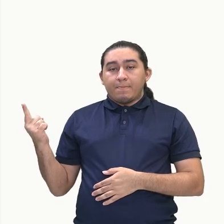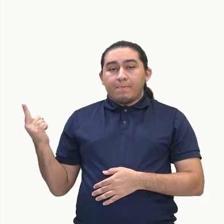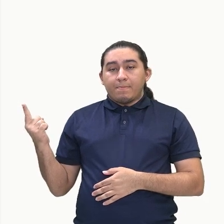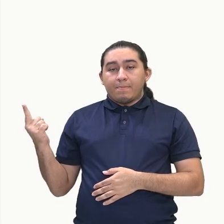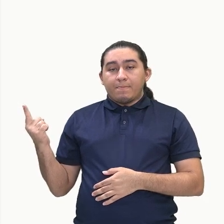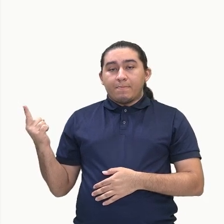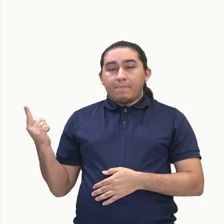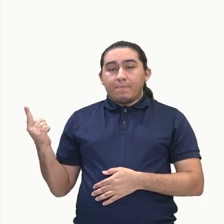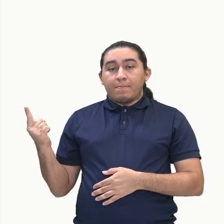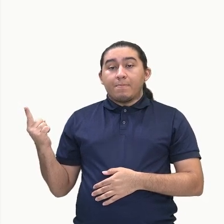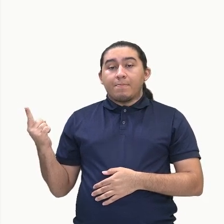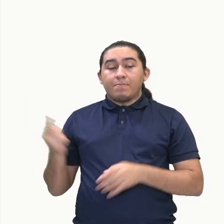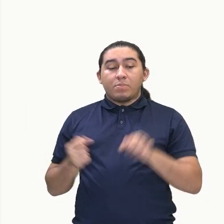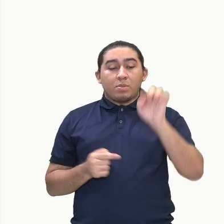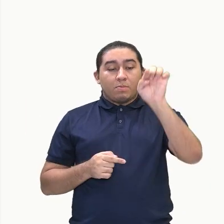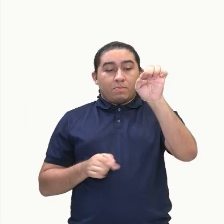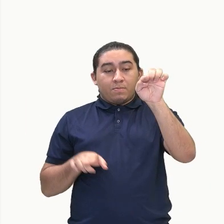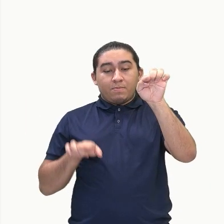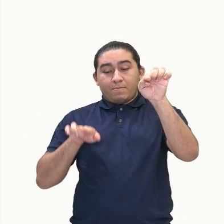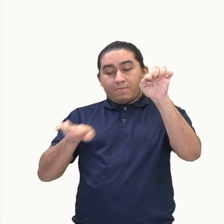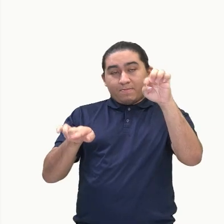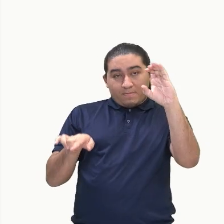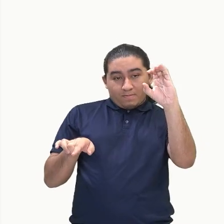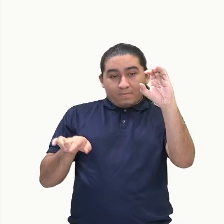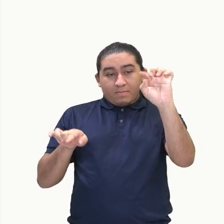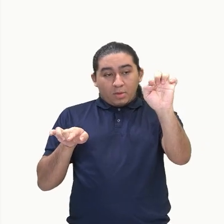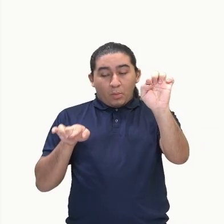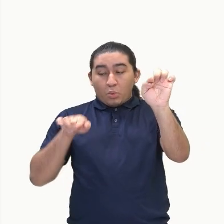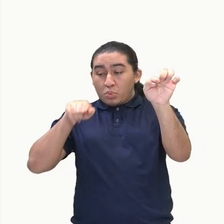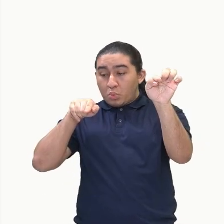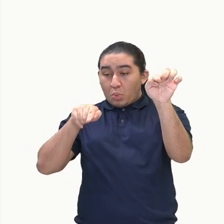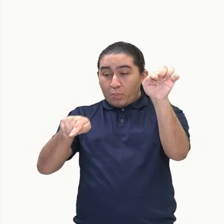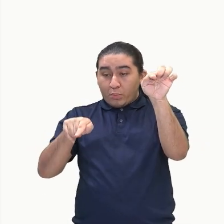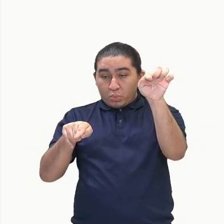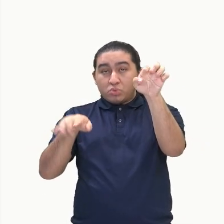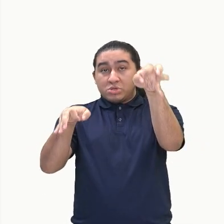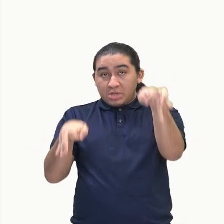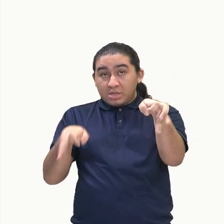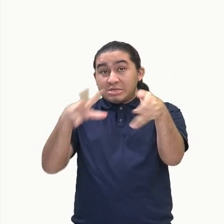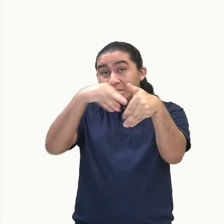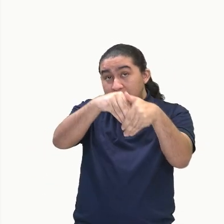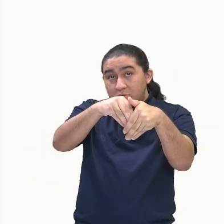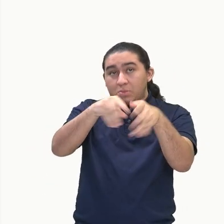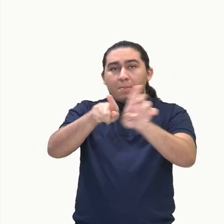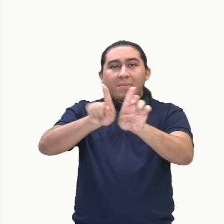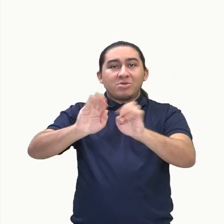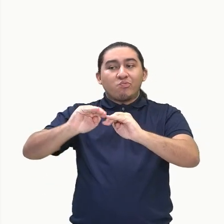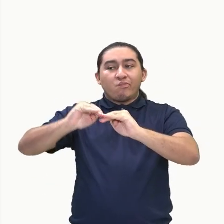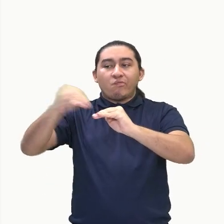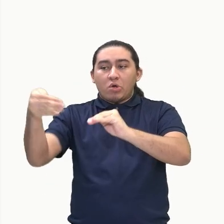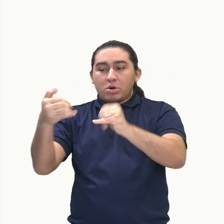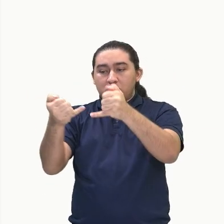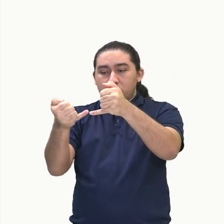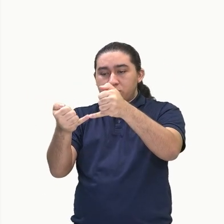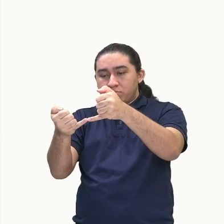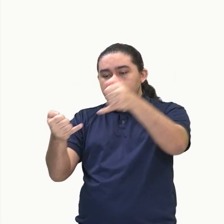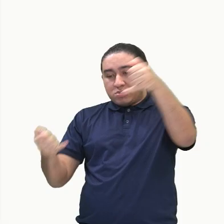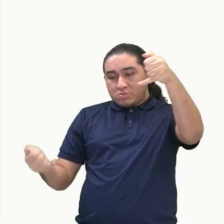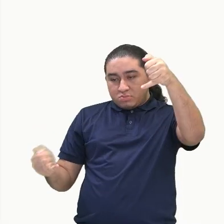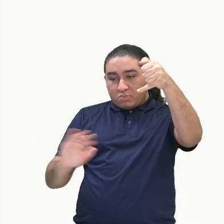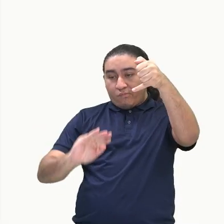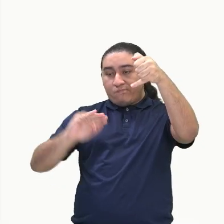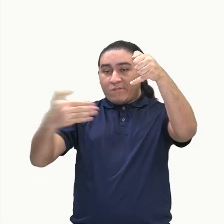no interior, mas a reta, uma parte da reta, ela não está dentro do polígono.